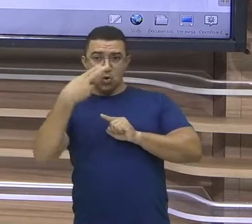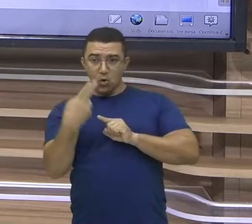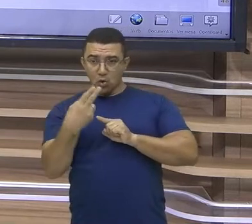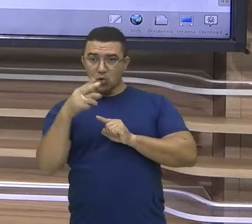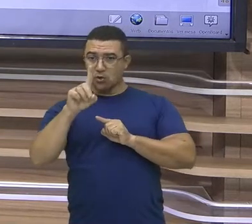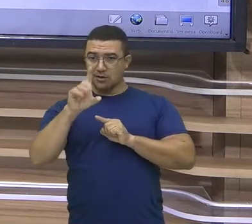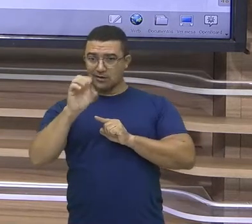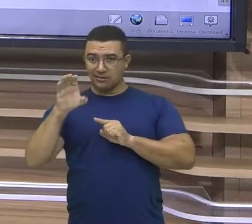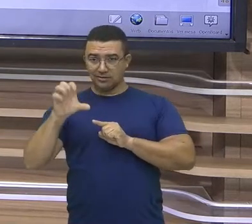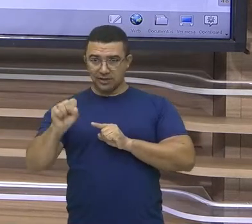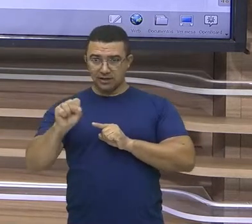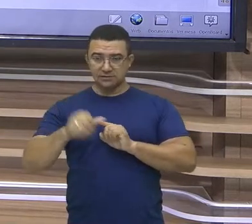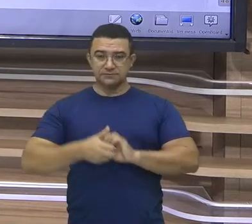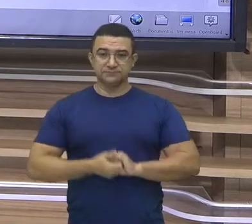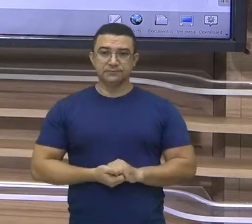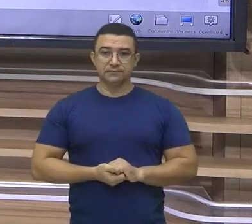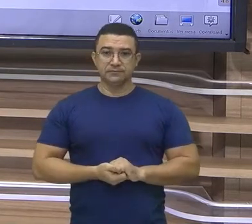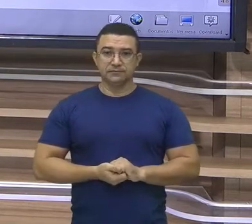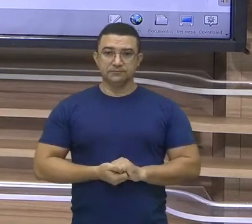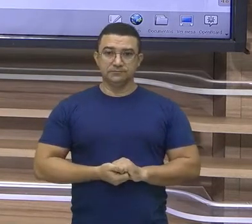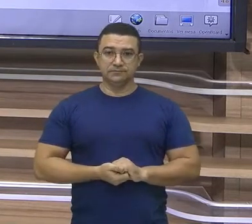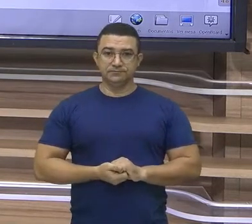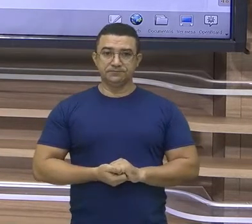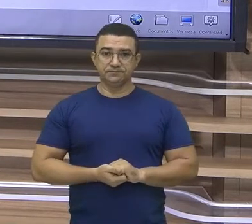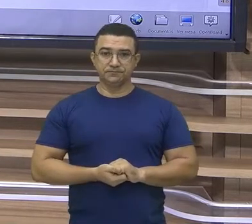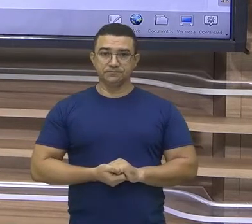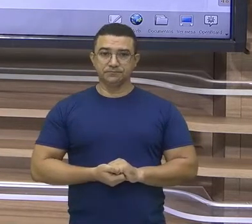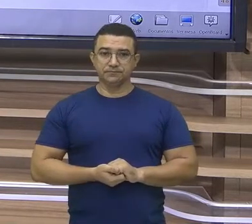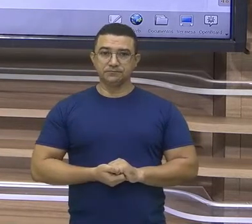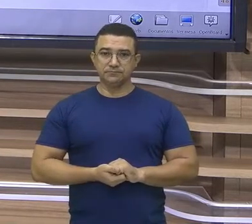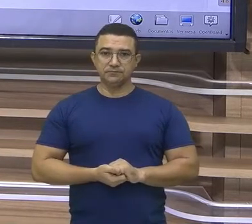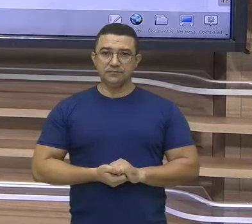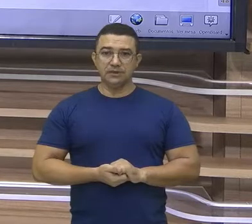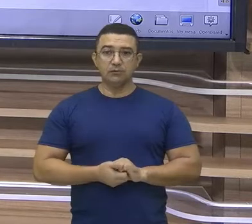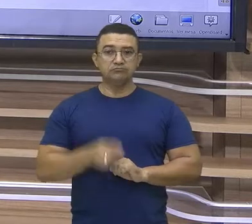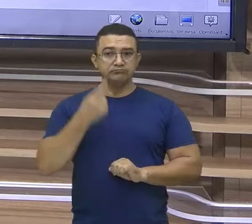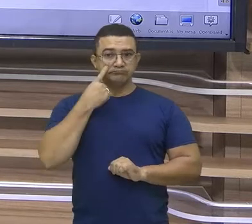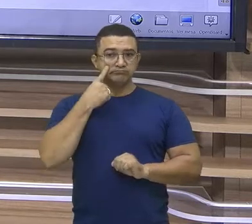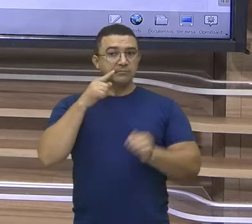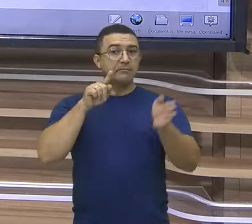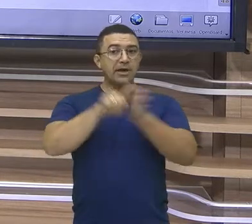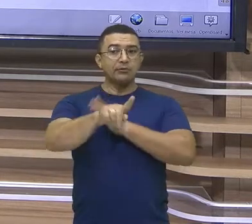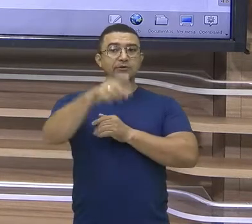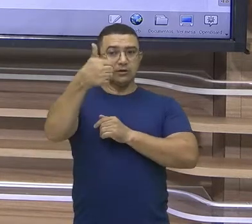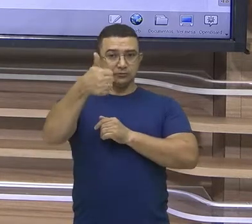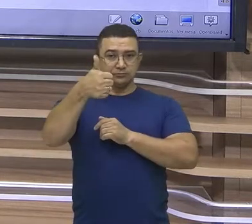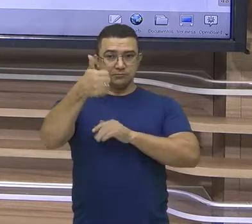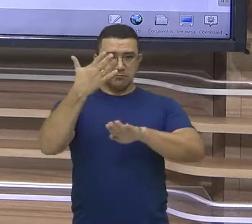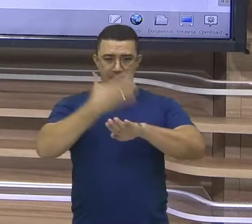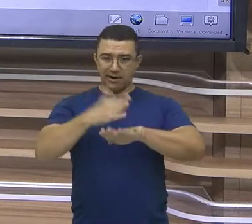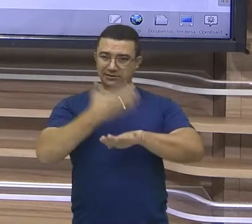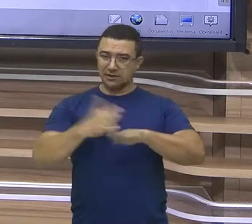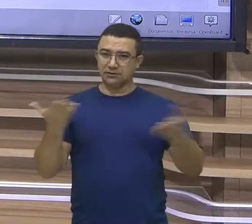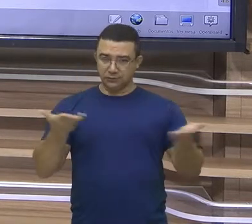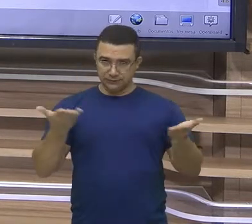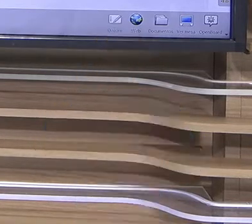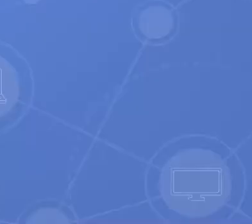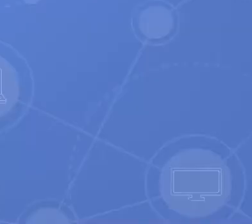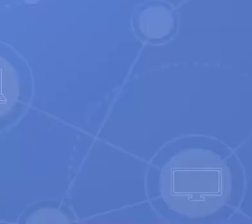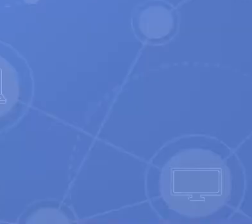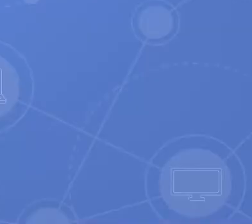aí de sujeito na terceira pessoa do singular, tá certo, gente? Vamos, então, para a nossa primeira questão aí do nosso Praticando de hoje?